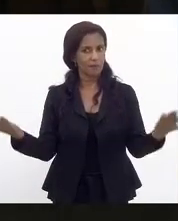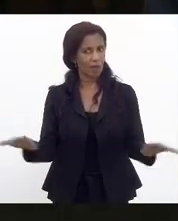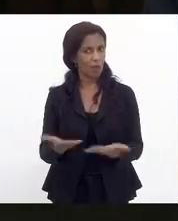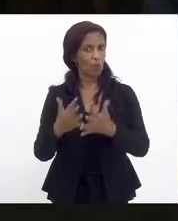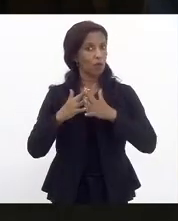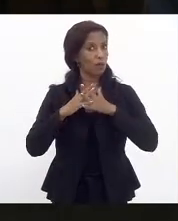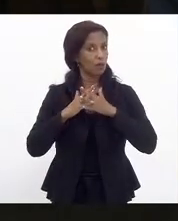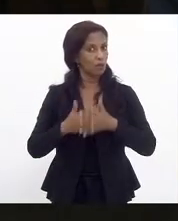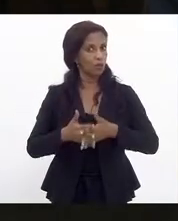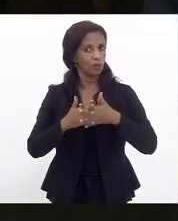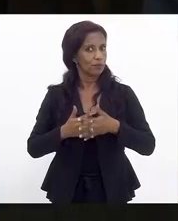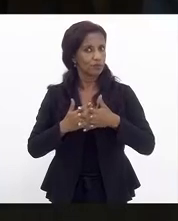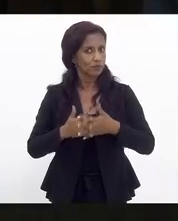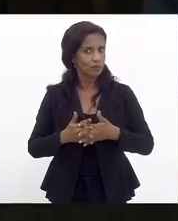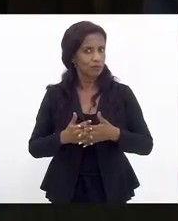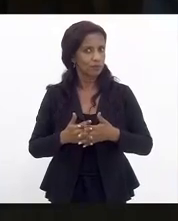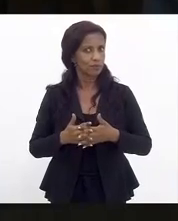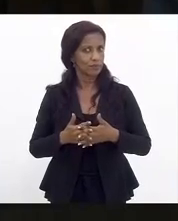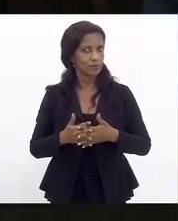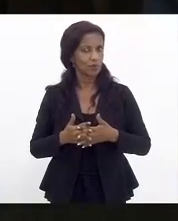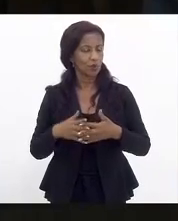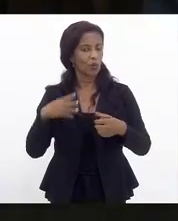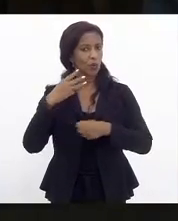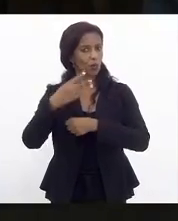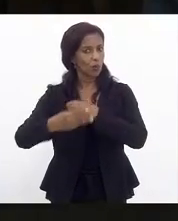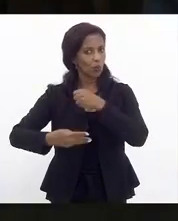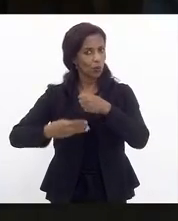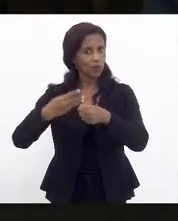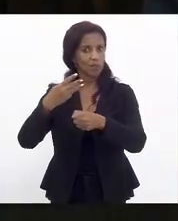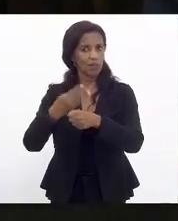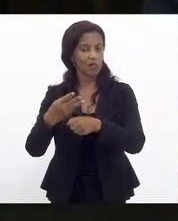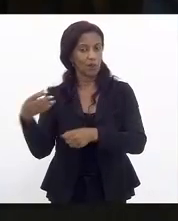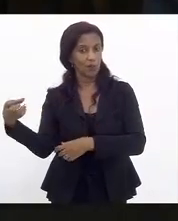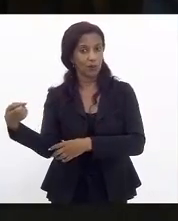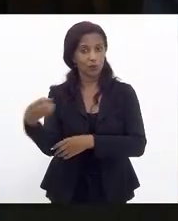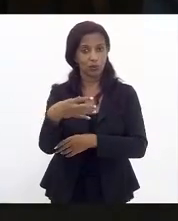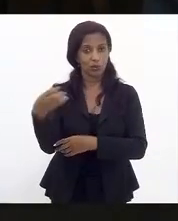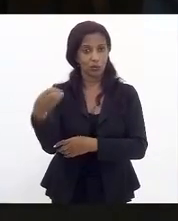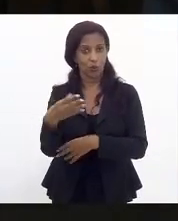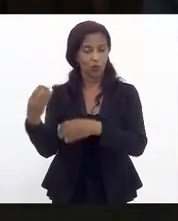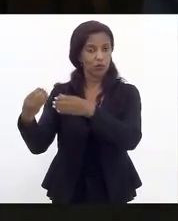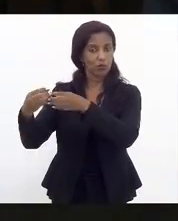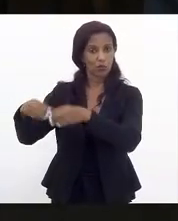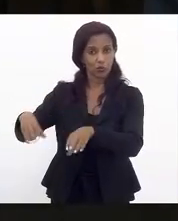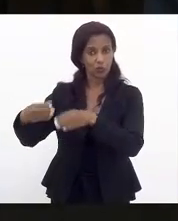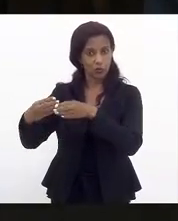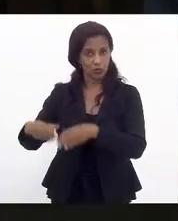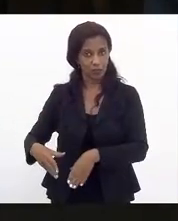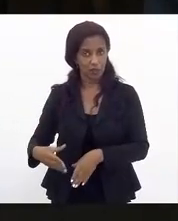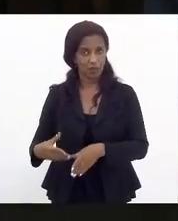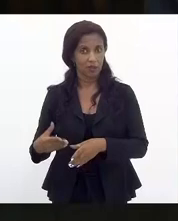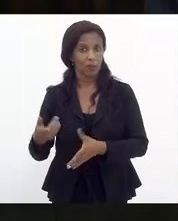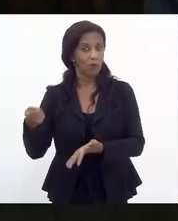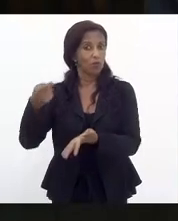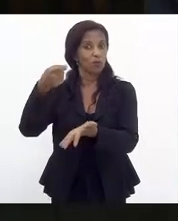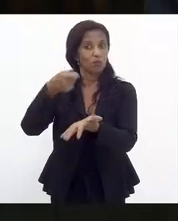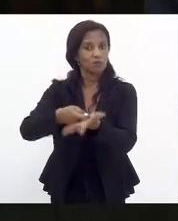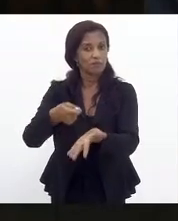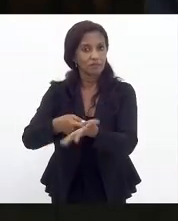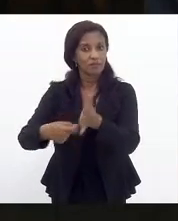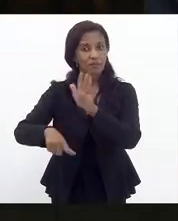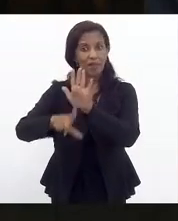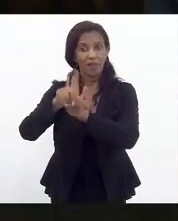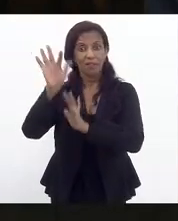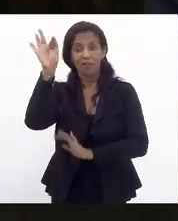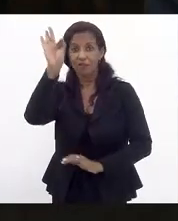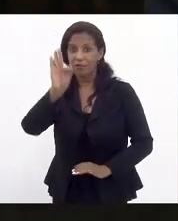não confundamos e o triênio para os novos concursados por conta de uma determinação